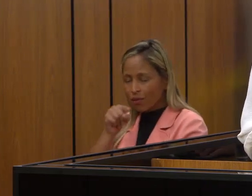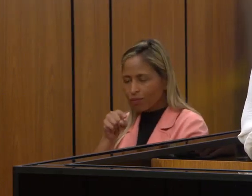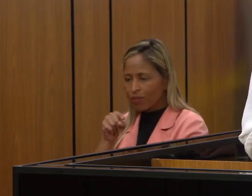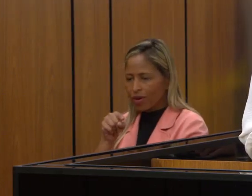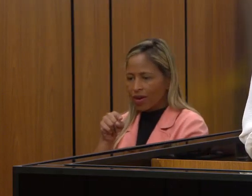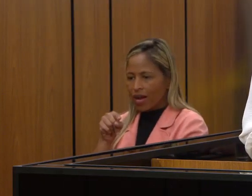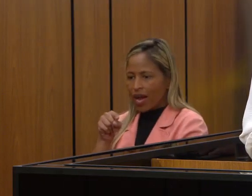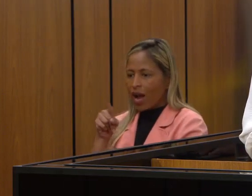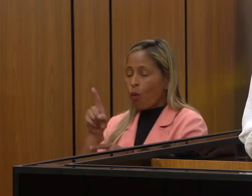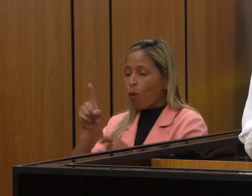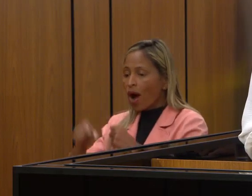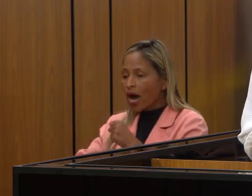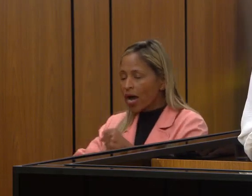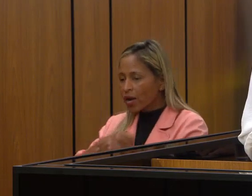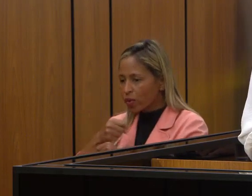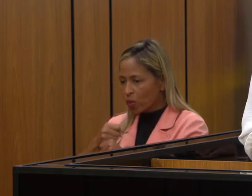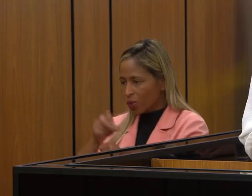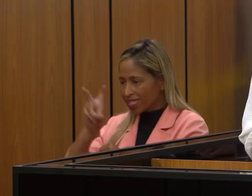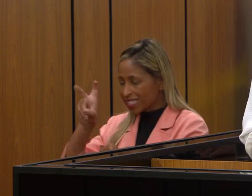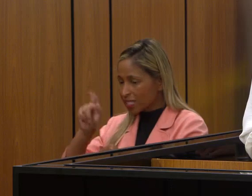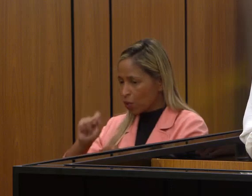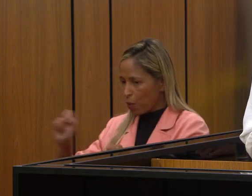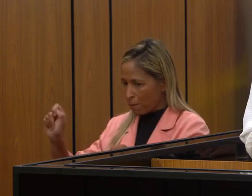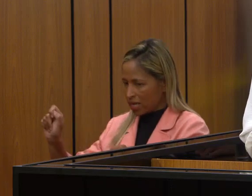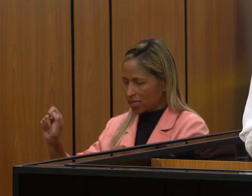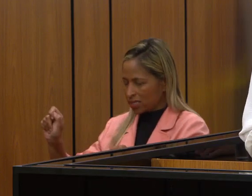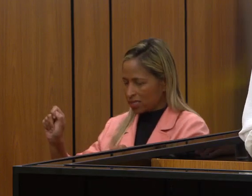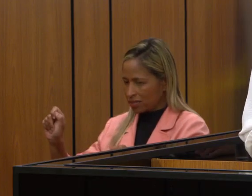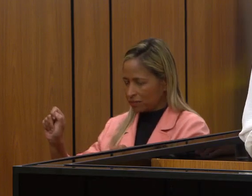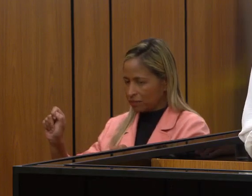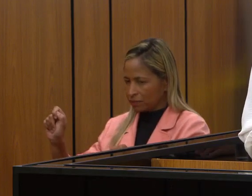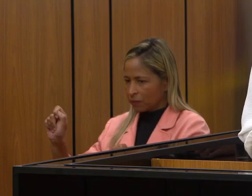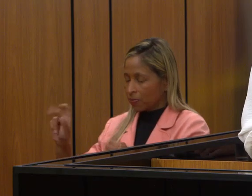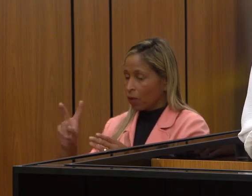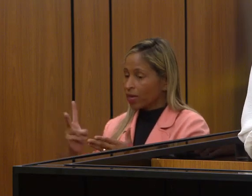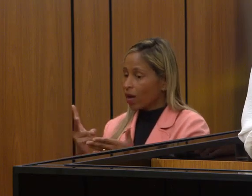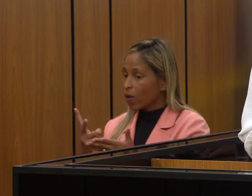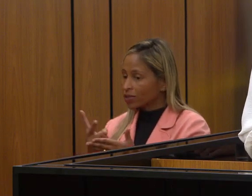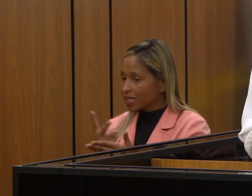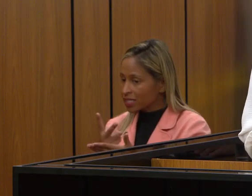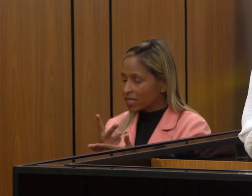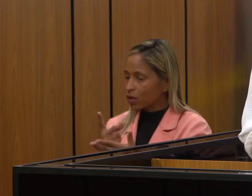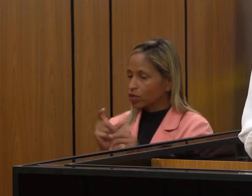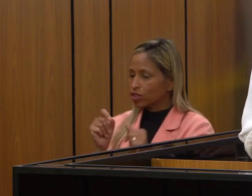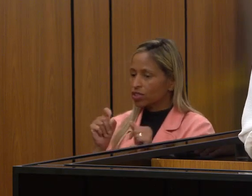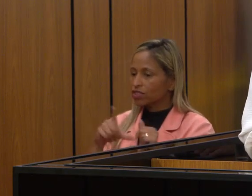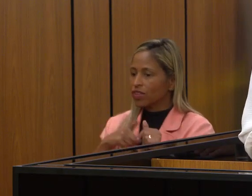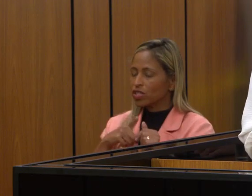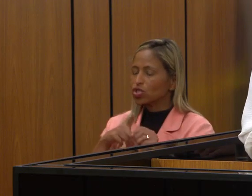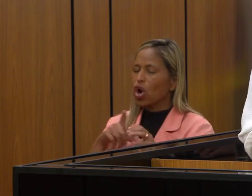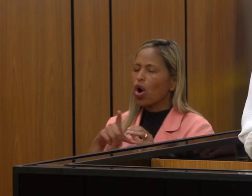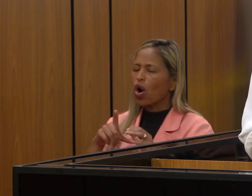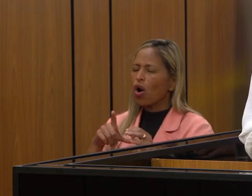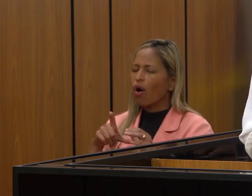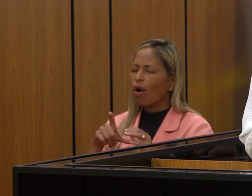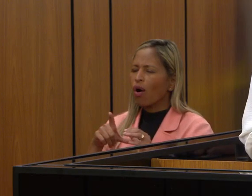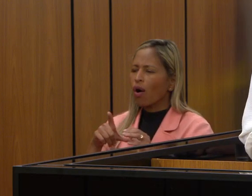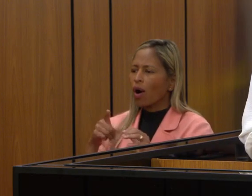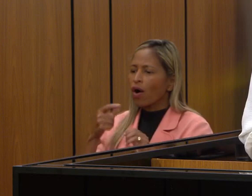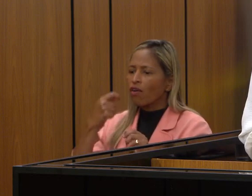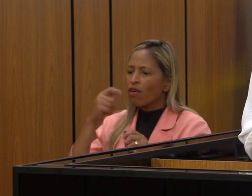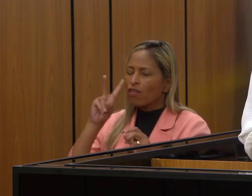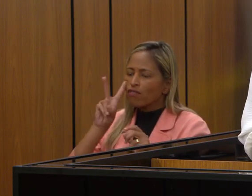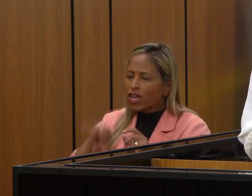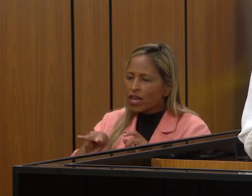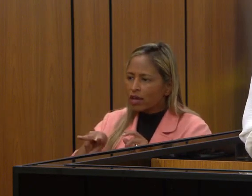ao longo de um ano e cinco meses o que aconteceu era que a gente tinha só consultas remarcadas